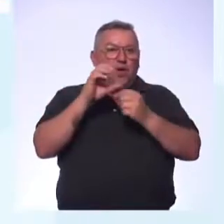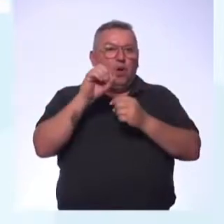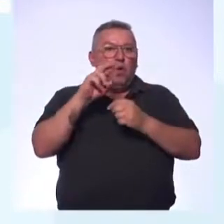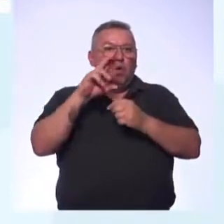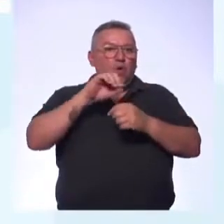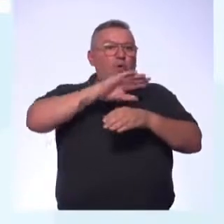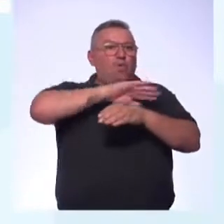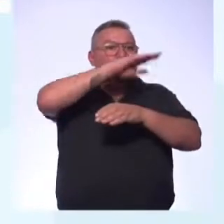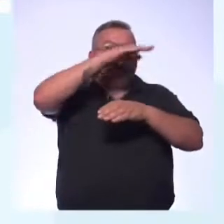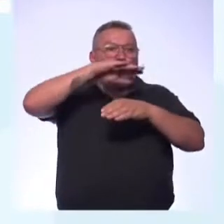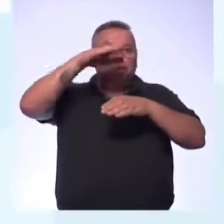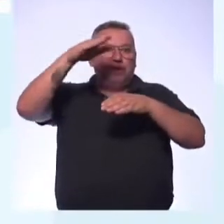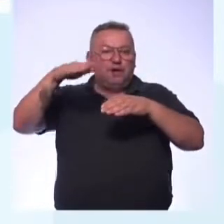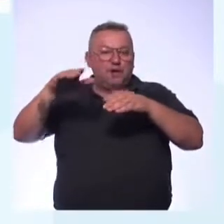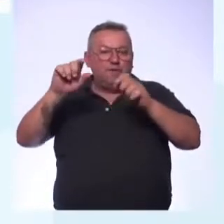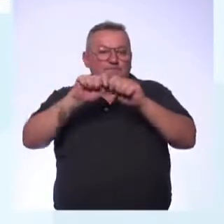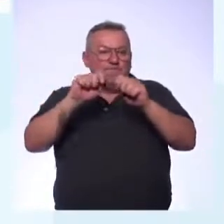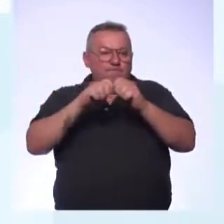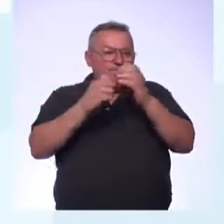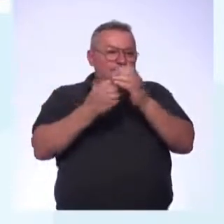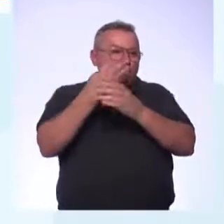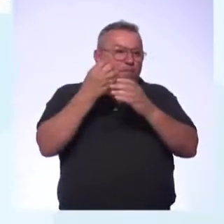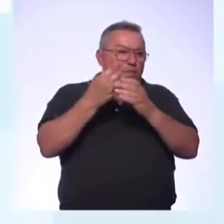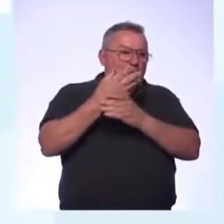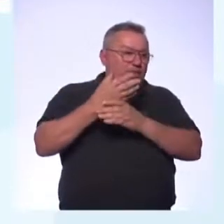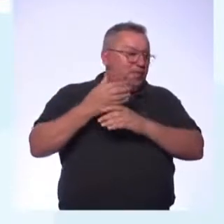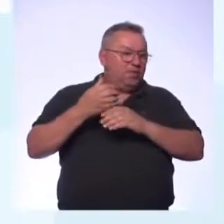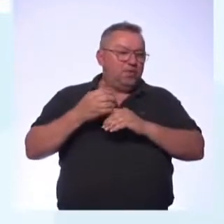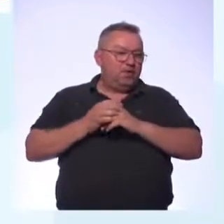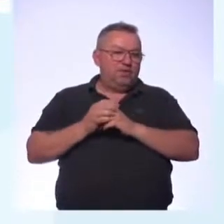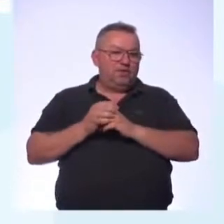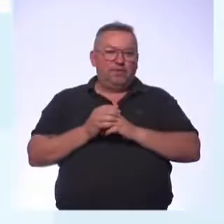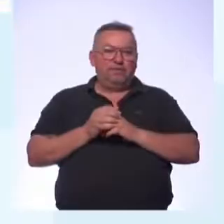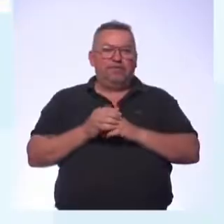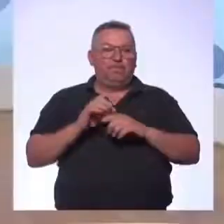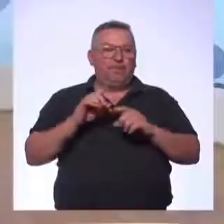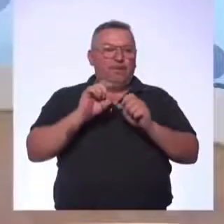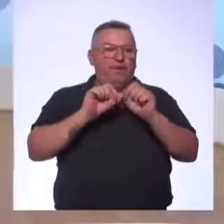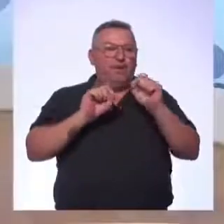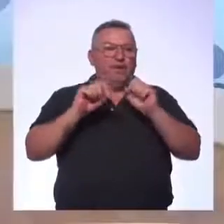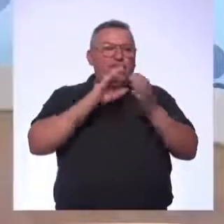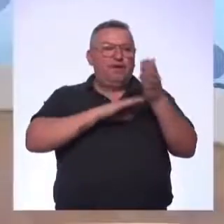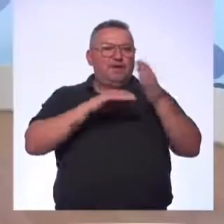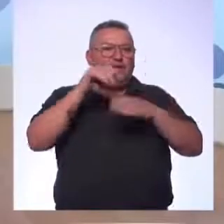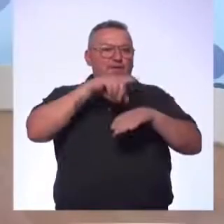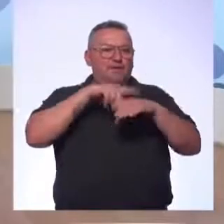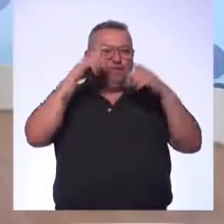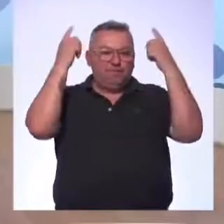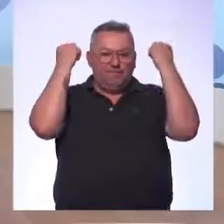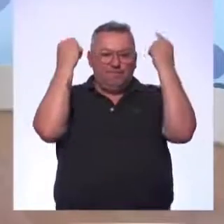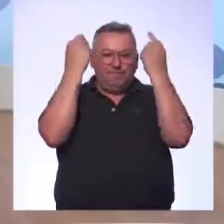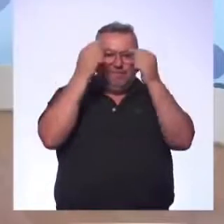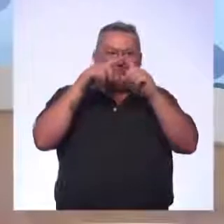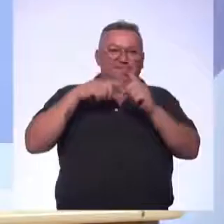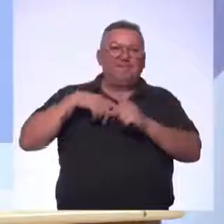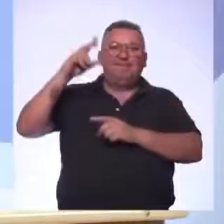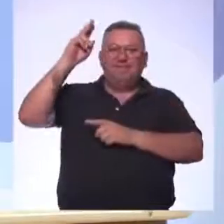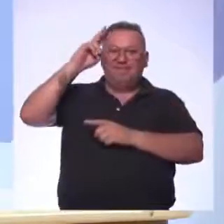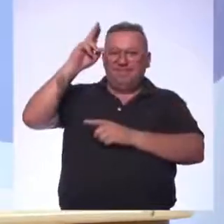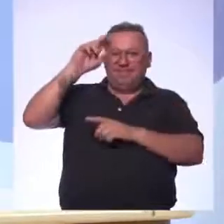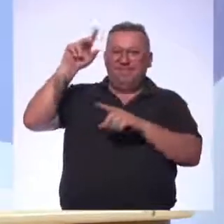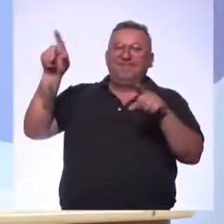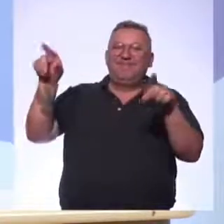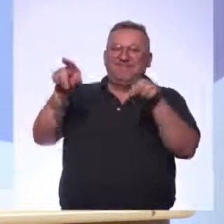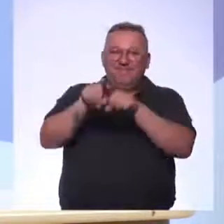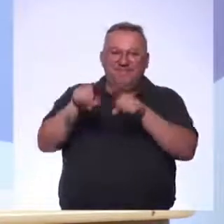montanha, gênese, formação, né, professora? Essa questão grega, né? Toda hora, né? Toda hora essa questão grega, mas eu me lembro também